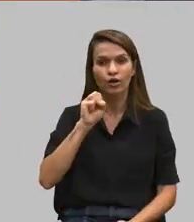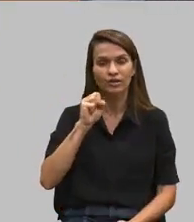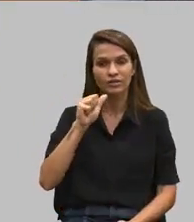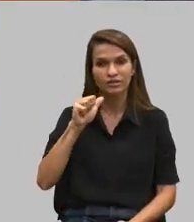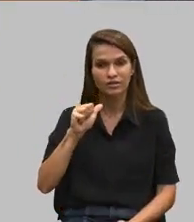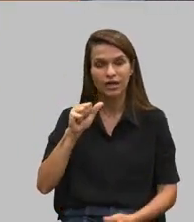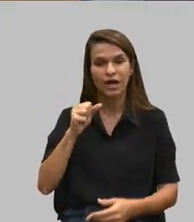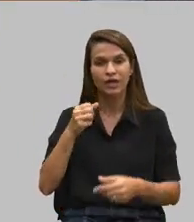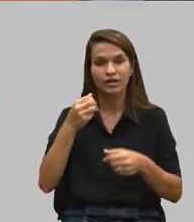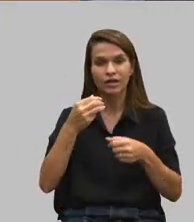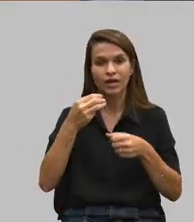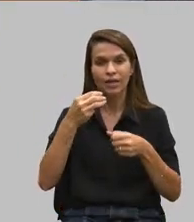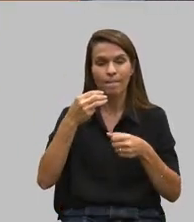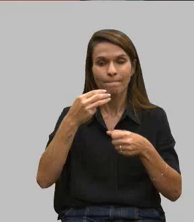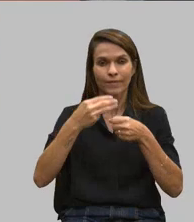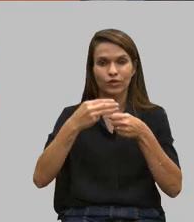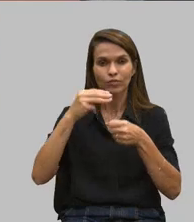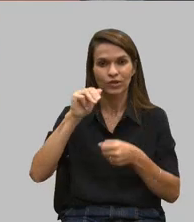Metropolitana